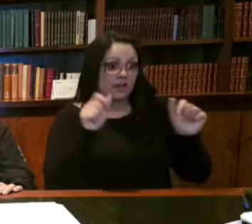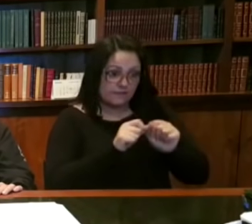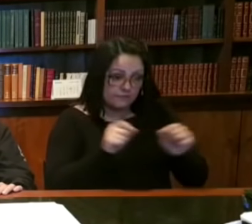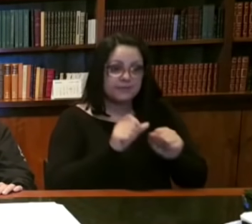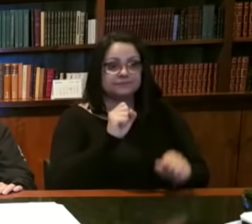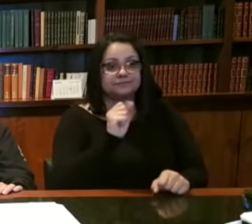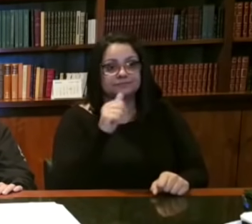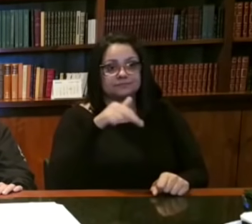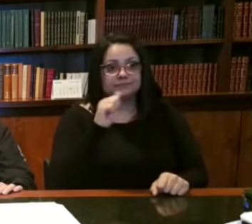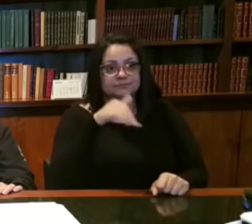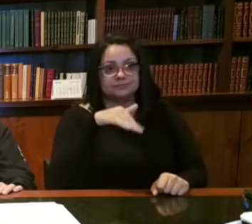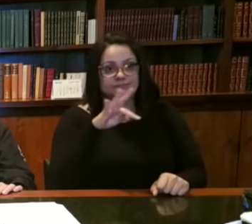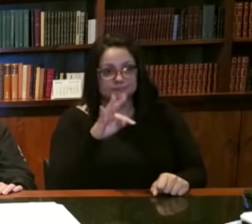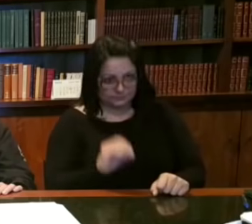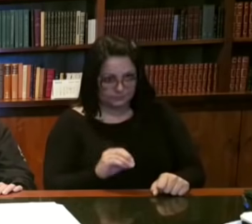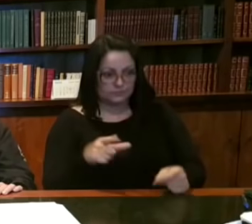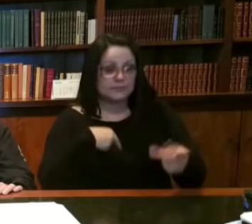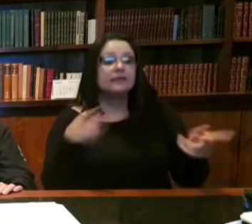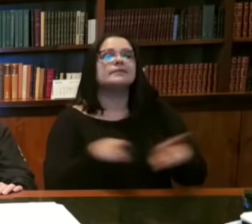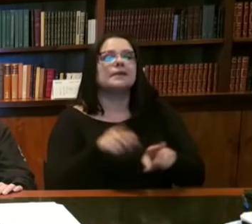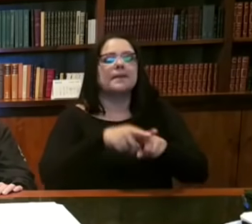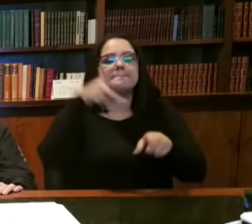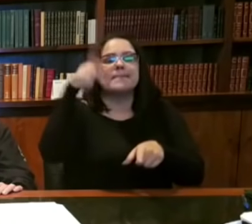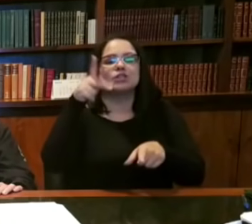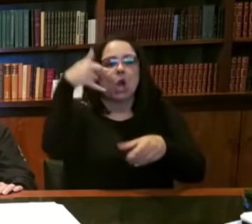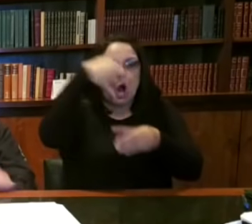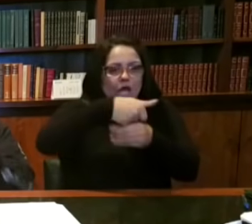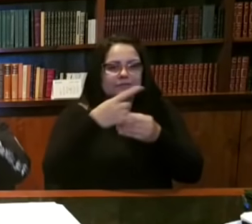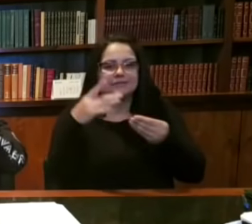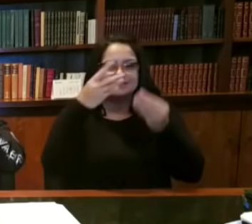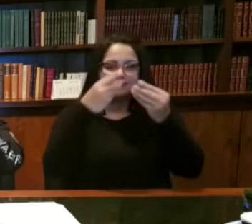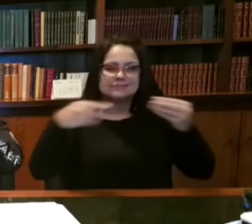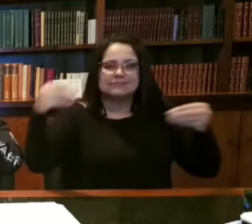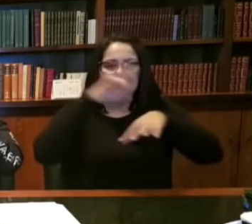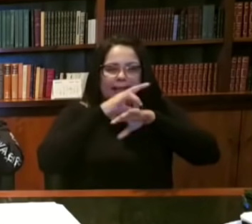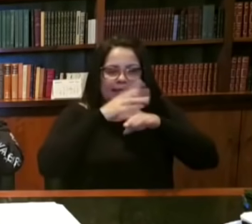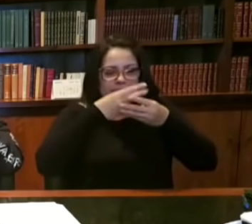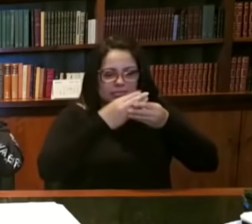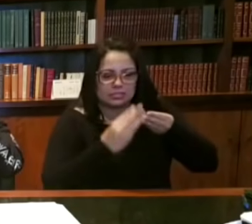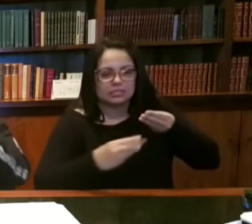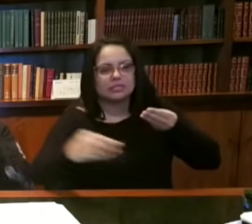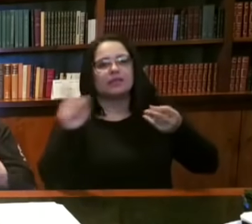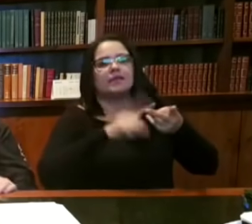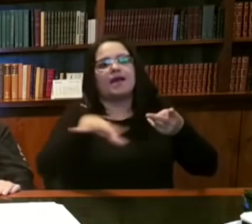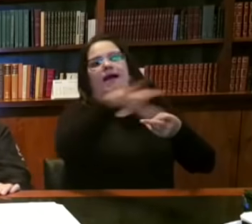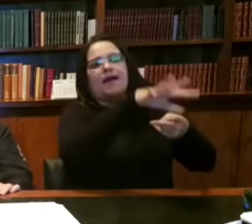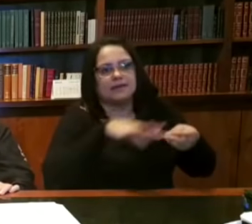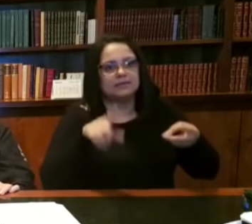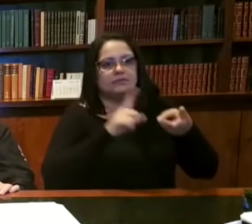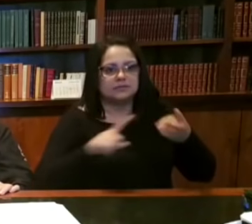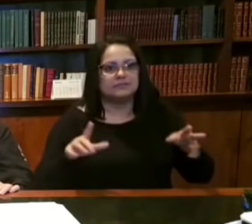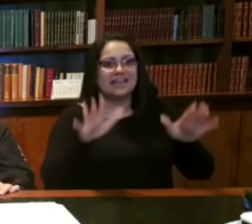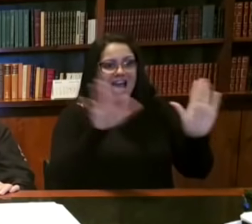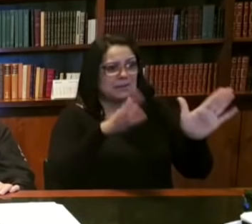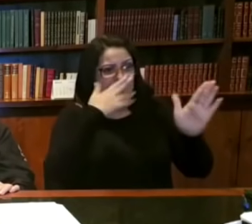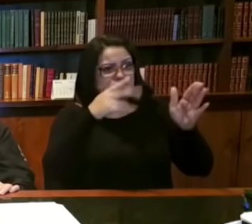Da partilha para concessão no petróleo. Vamos fazer o gás natural, vamos fazer o setor elétrico. Quer dizer, vamos destravar